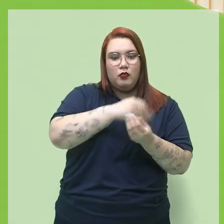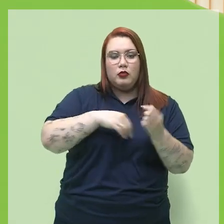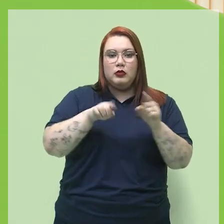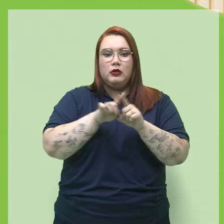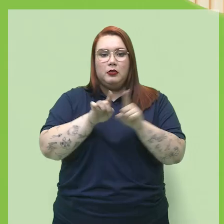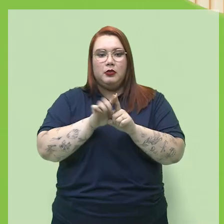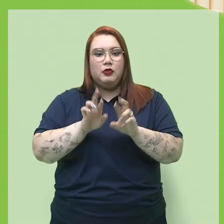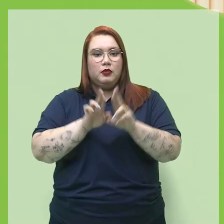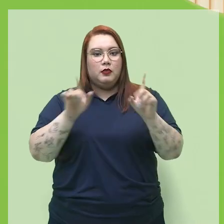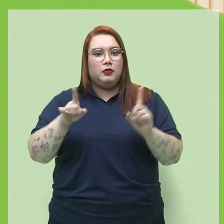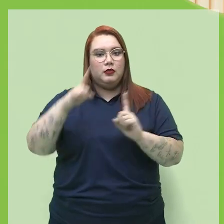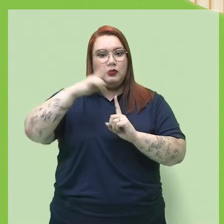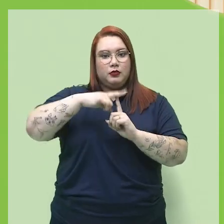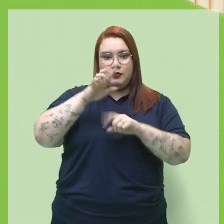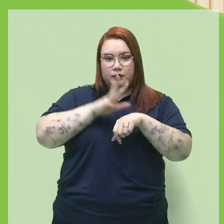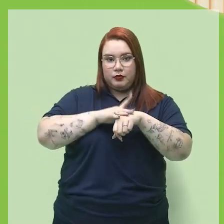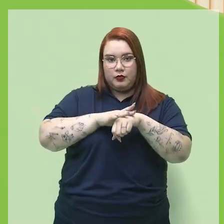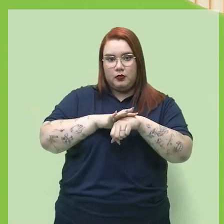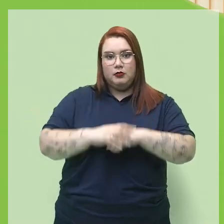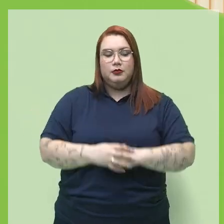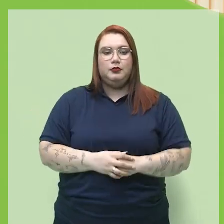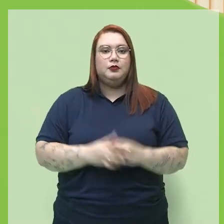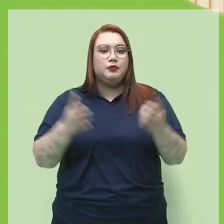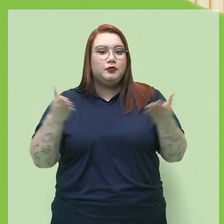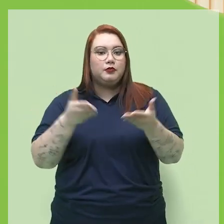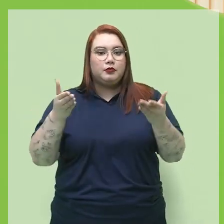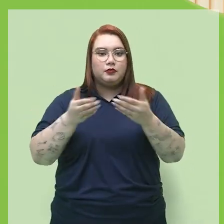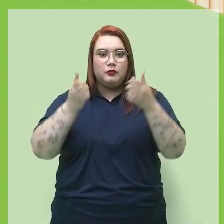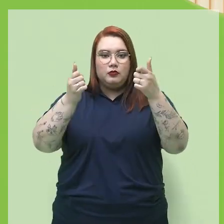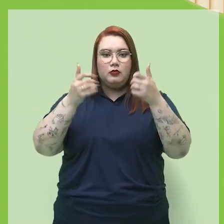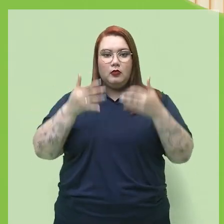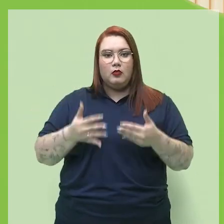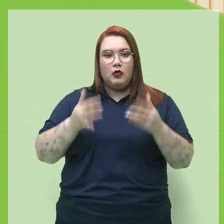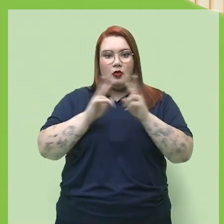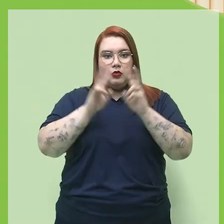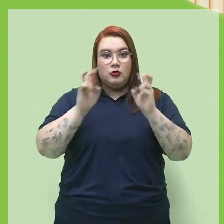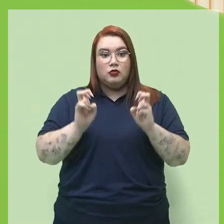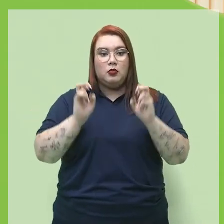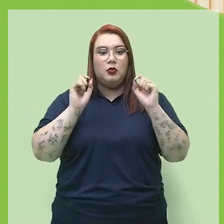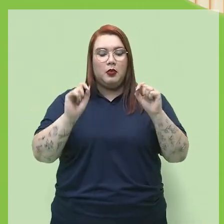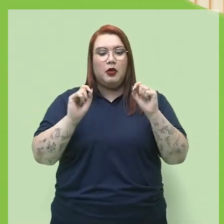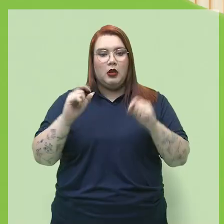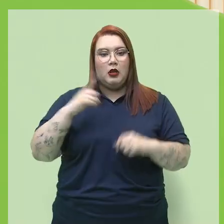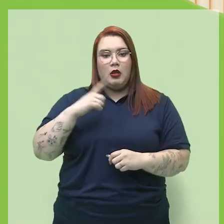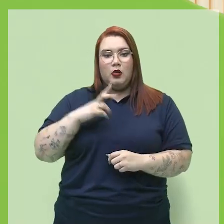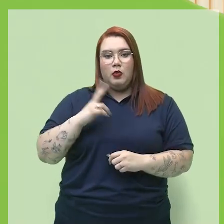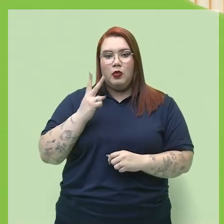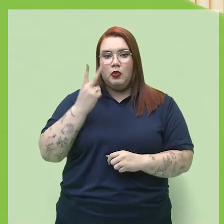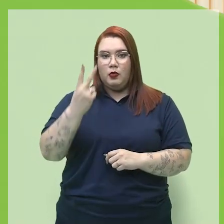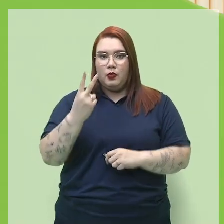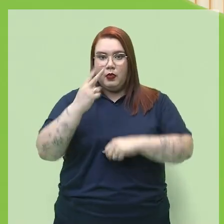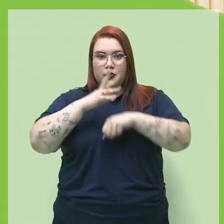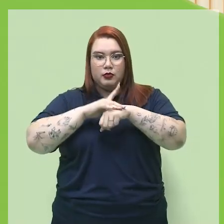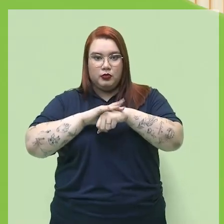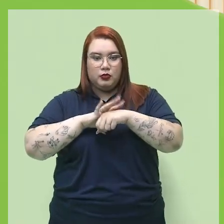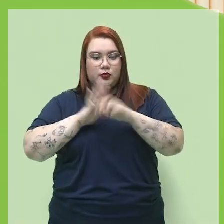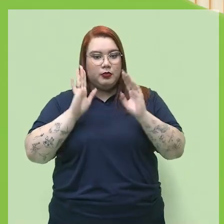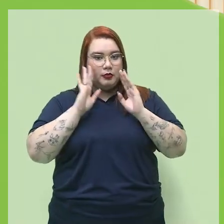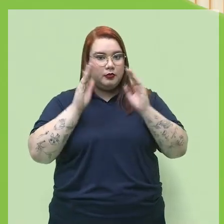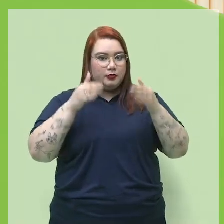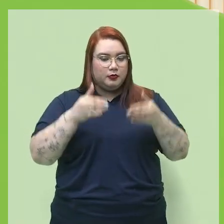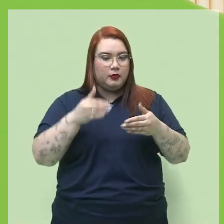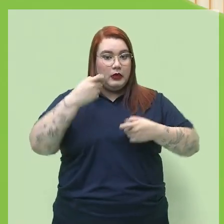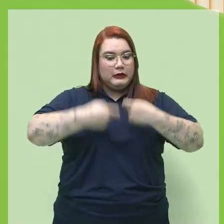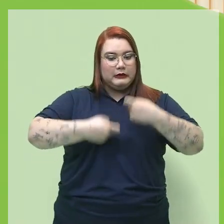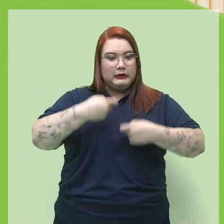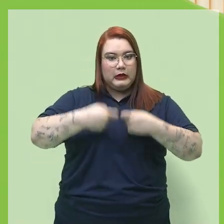de doença. Hoje nós vamos falar aqui sobre duas doenças, duas infecções sexualmente